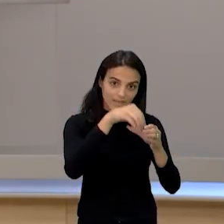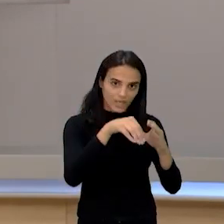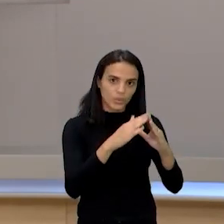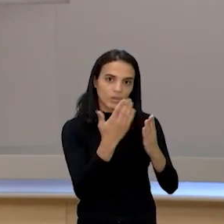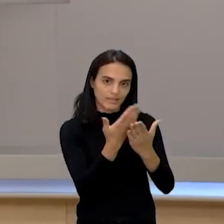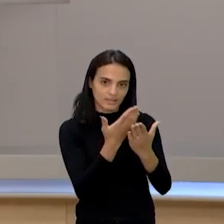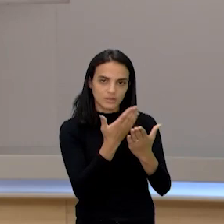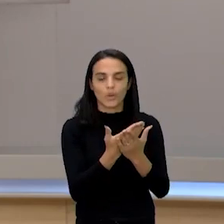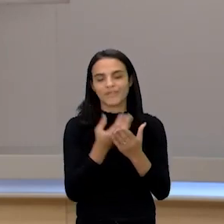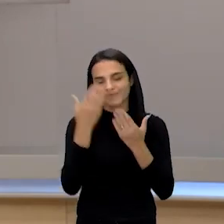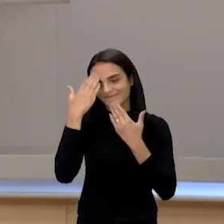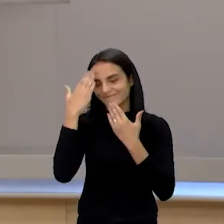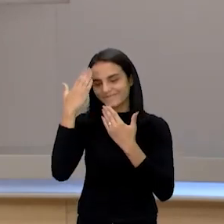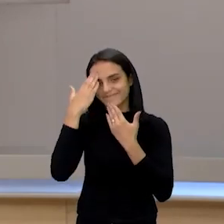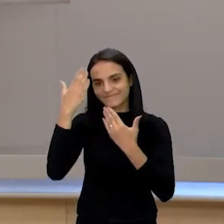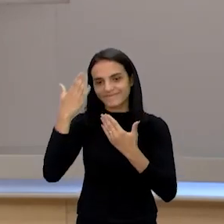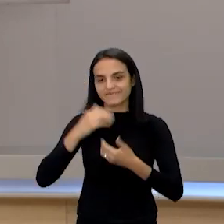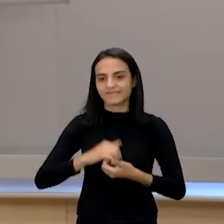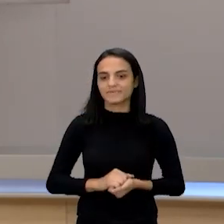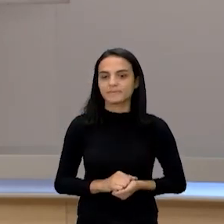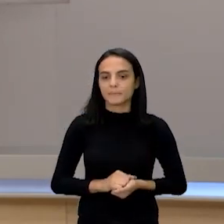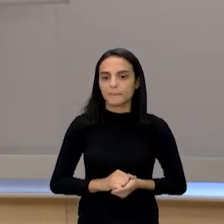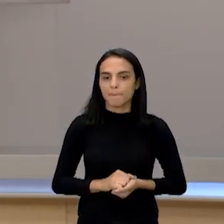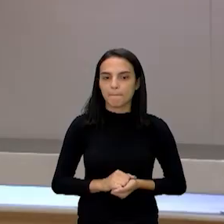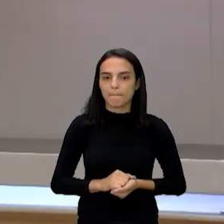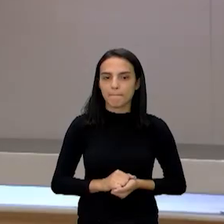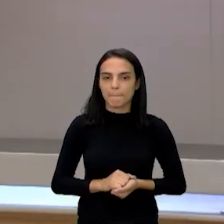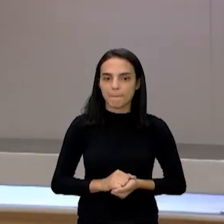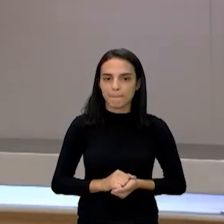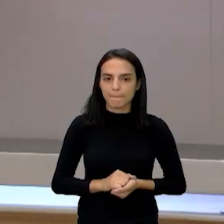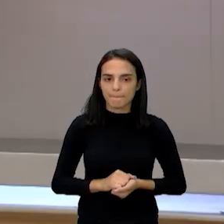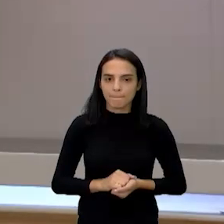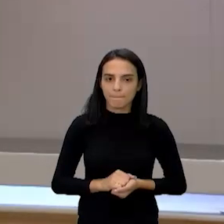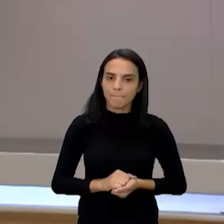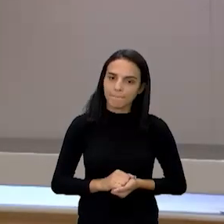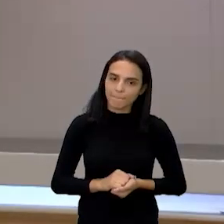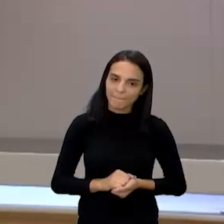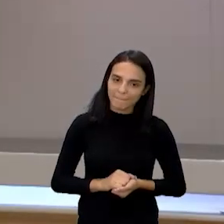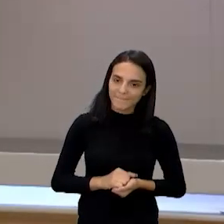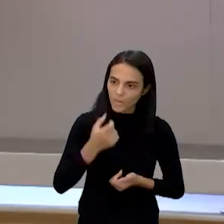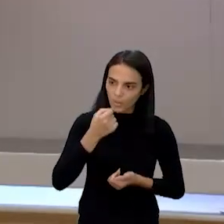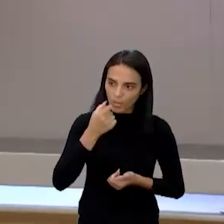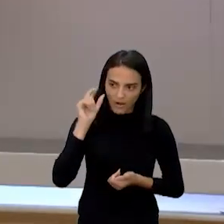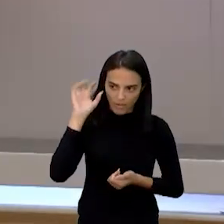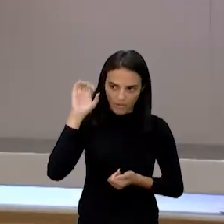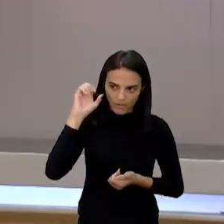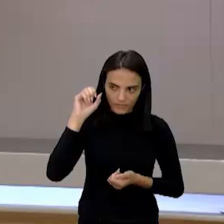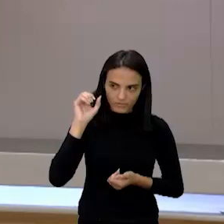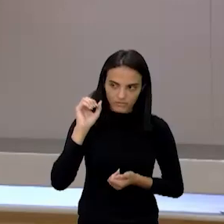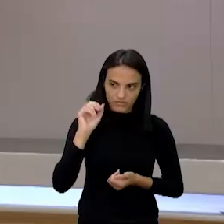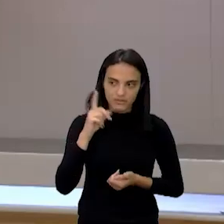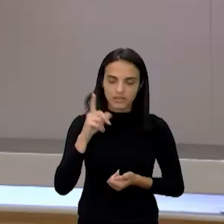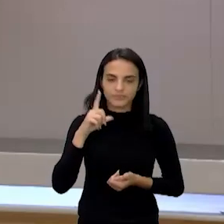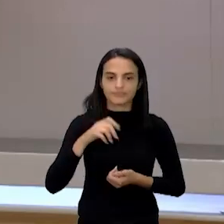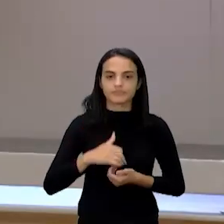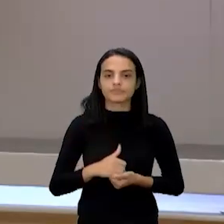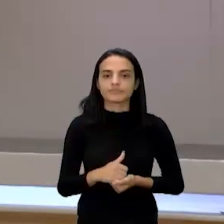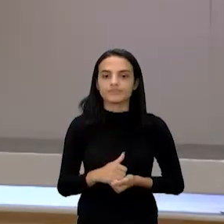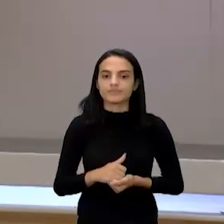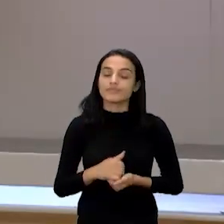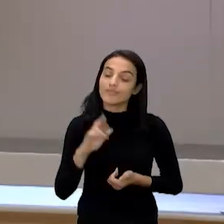escolares. Muito obrigado. Tânia, quer comentar? Robson, tá ligado? Sim.